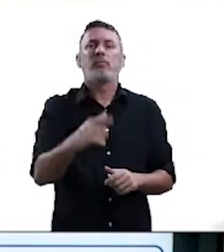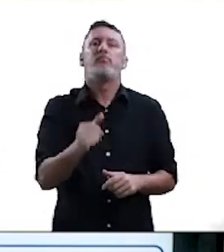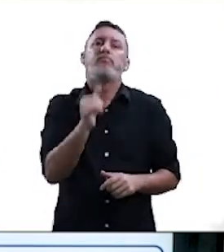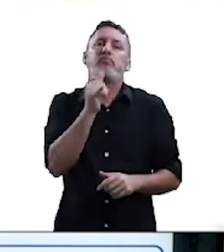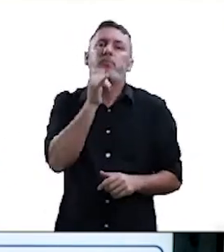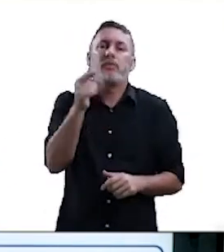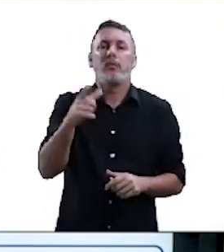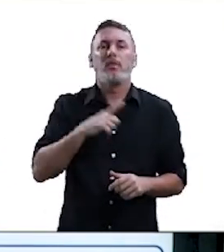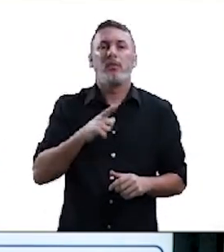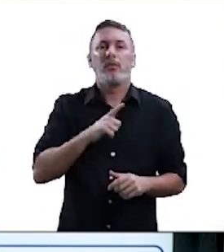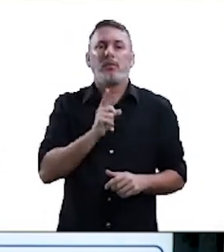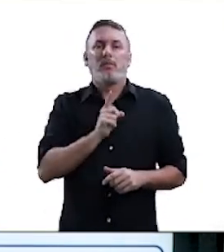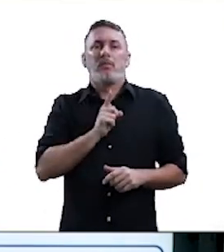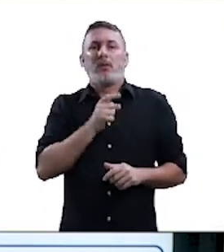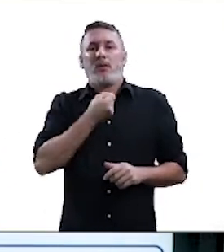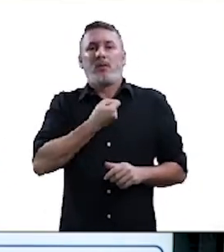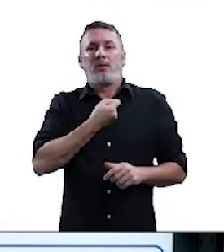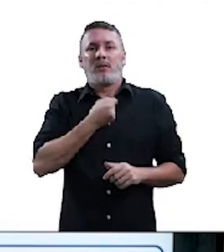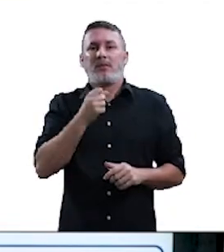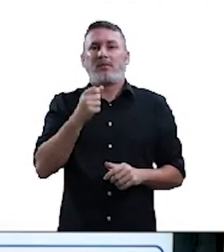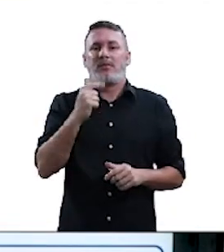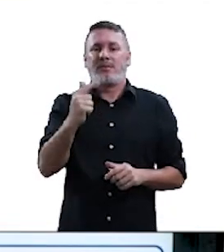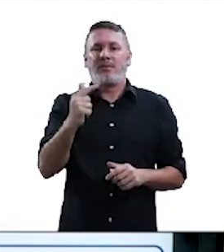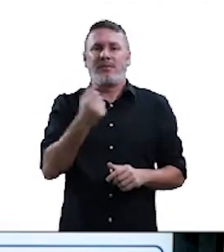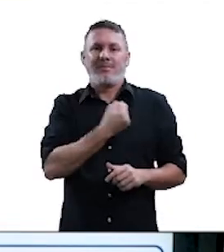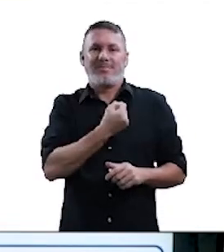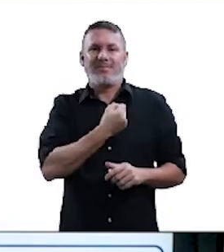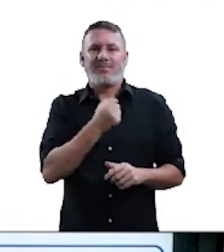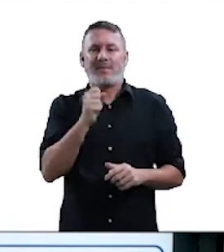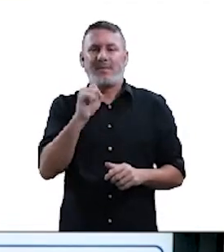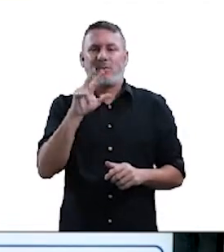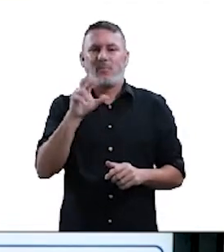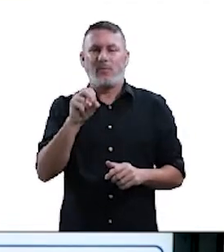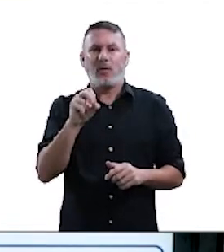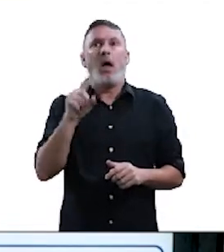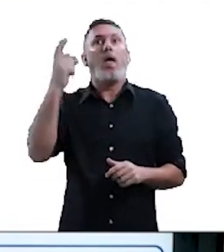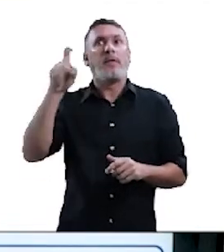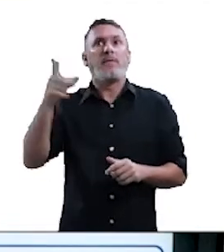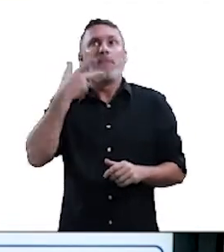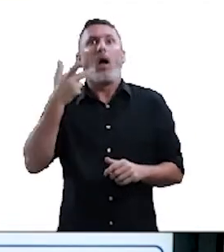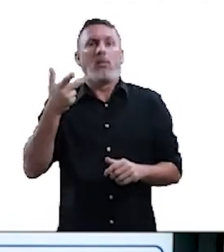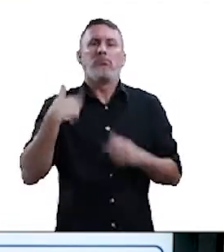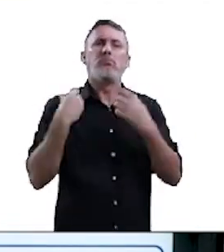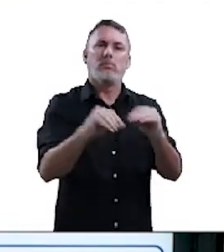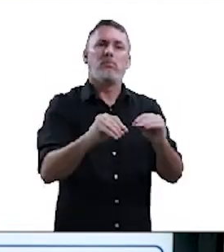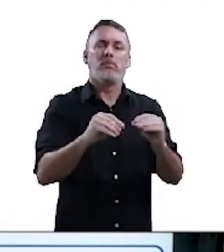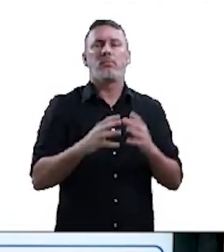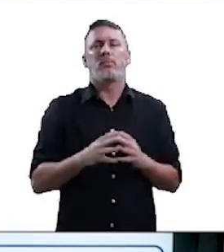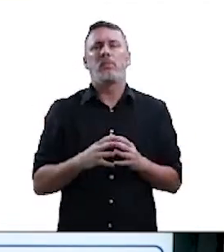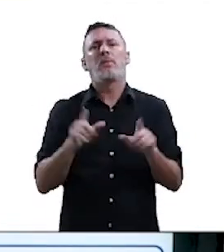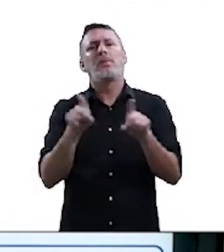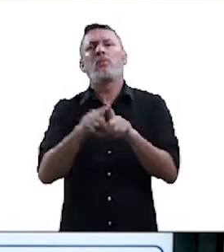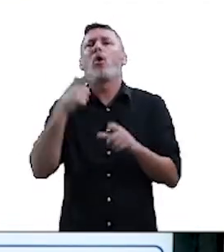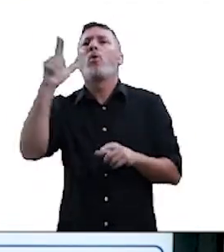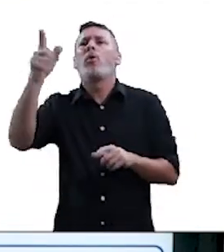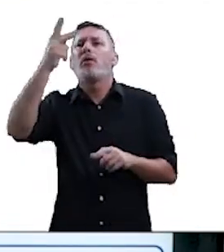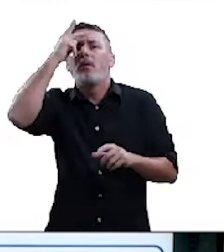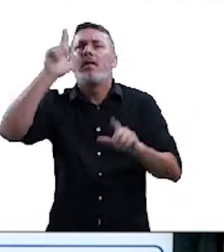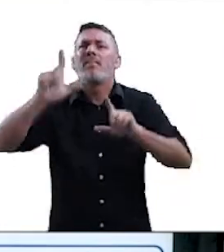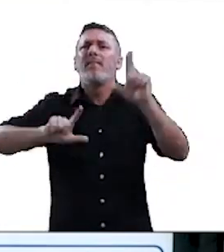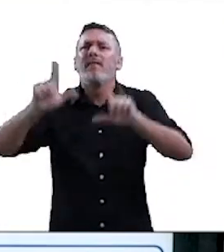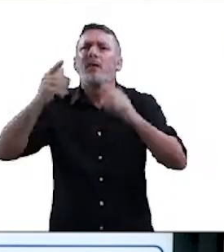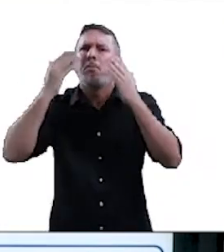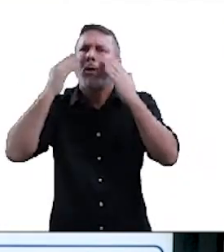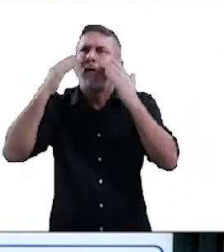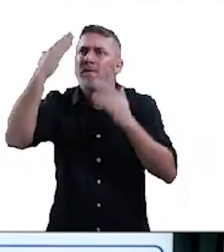tal coisa tal dia, então eu vou jogar isso. Perfeito. Eu vi que alguém, um apresentador utilizou isso aí. Tranquilaço,